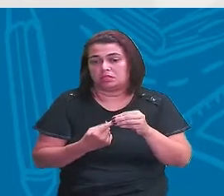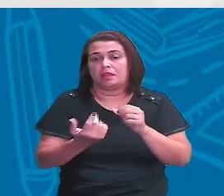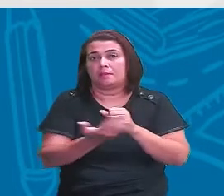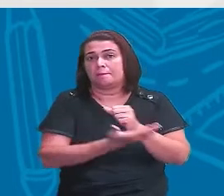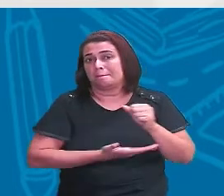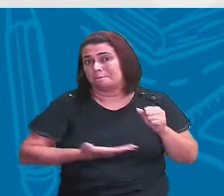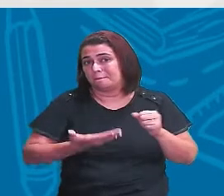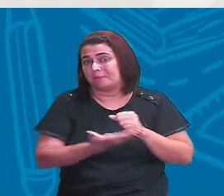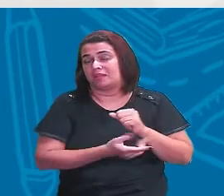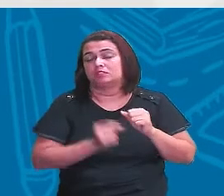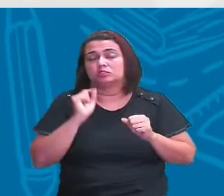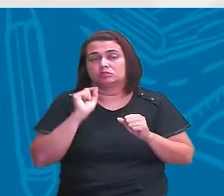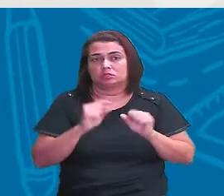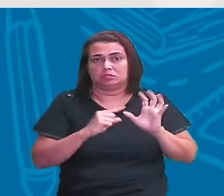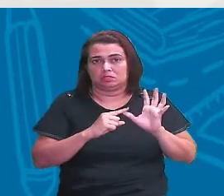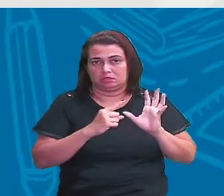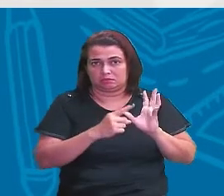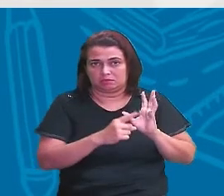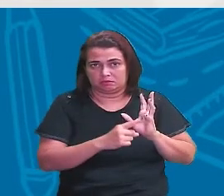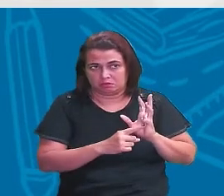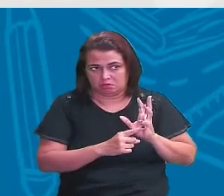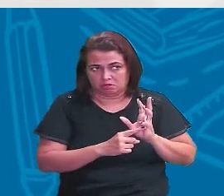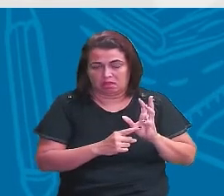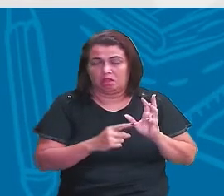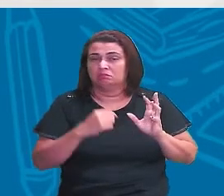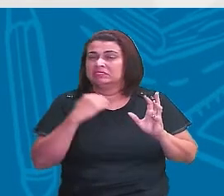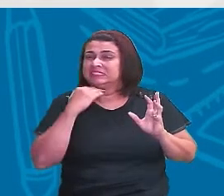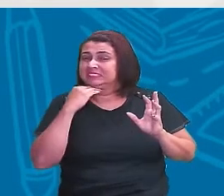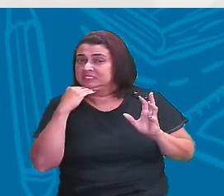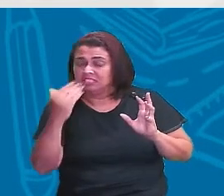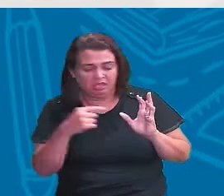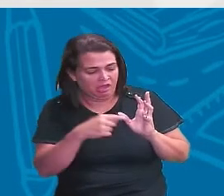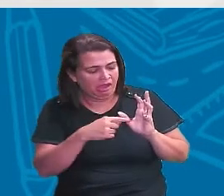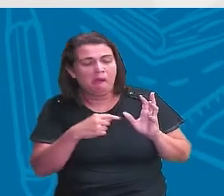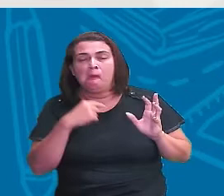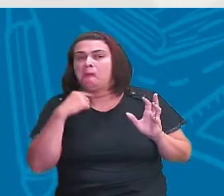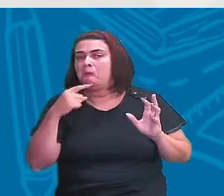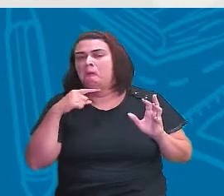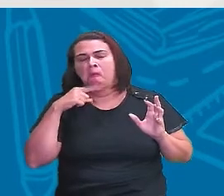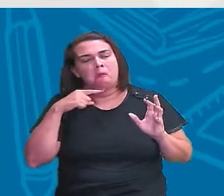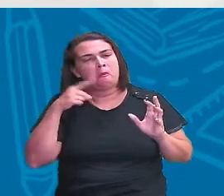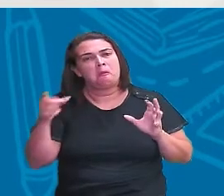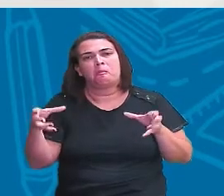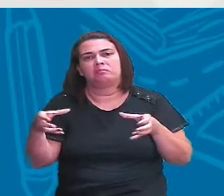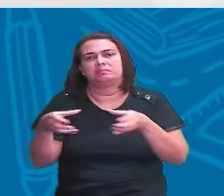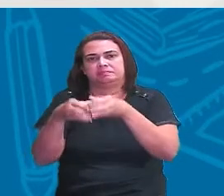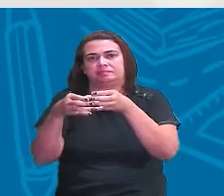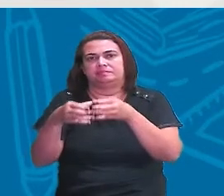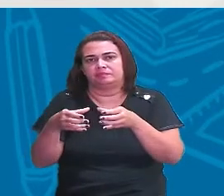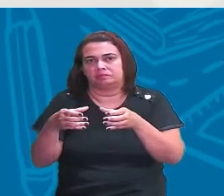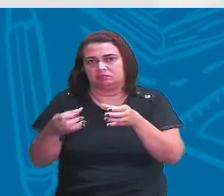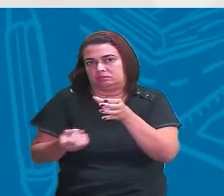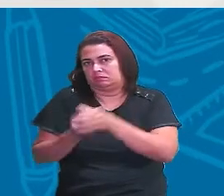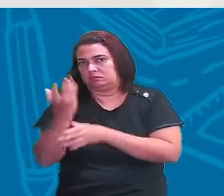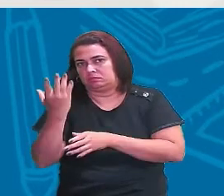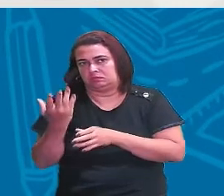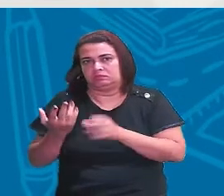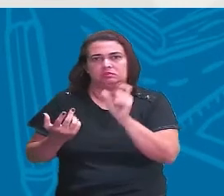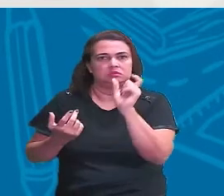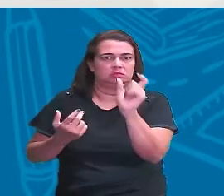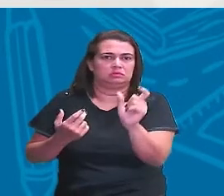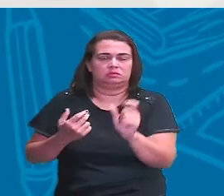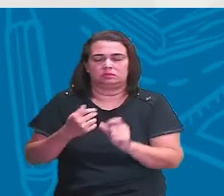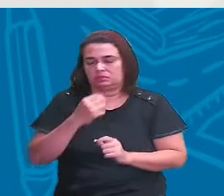vogais, tá? Como eu disse a vocês, sem as vogais a gente não consegue formar uma sílaba, tá bom?